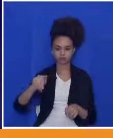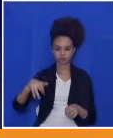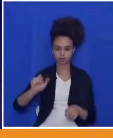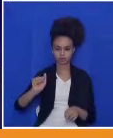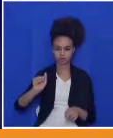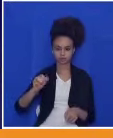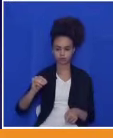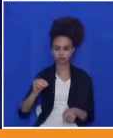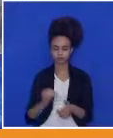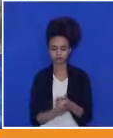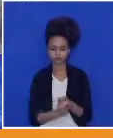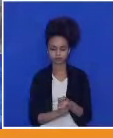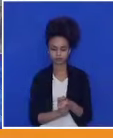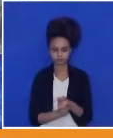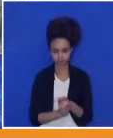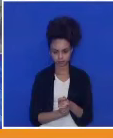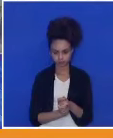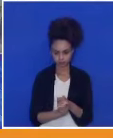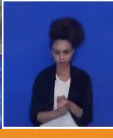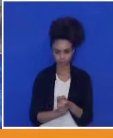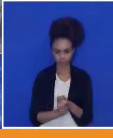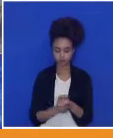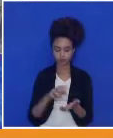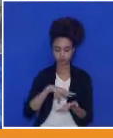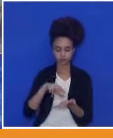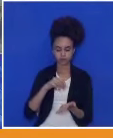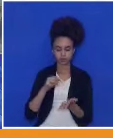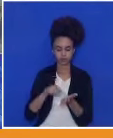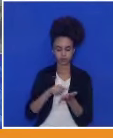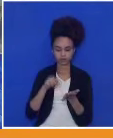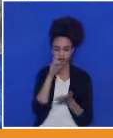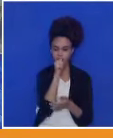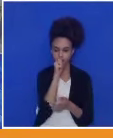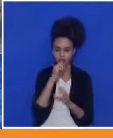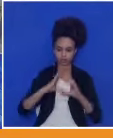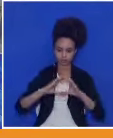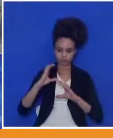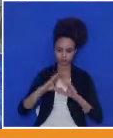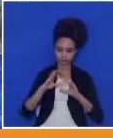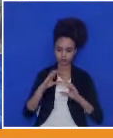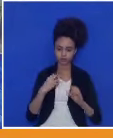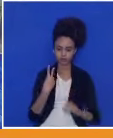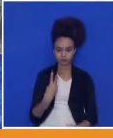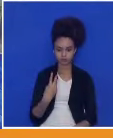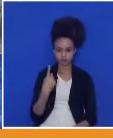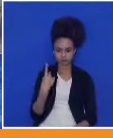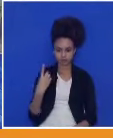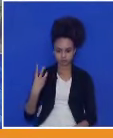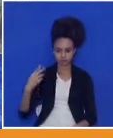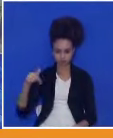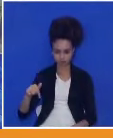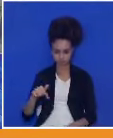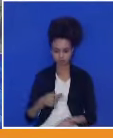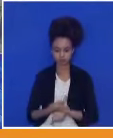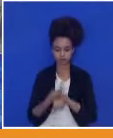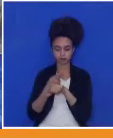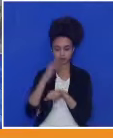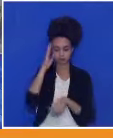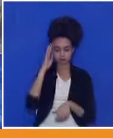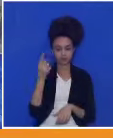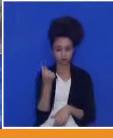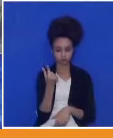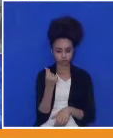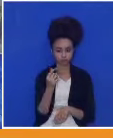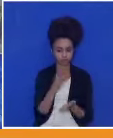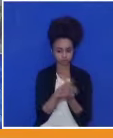Reginaldo Gomes. Sorteio da Lotomania, concurso 2137, com o prêmio principal, o